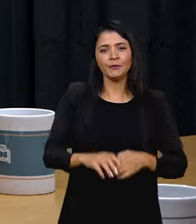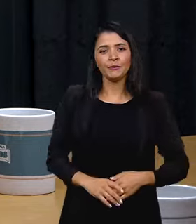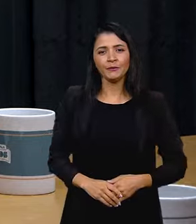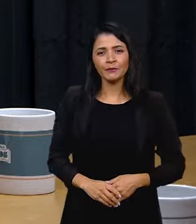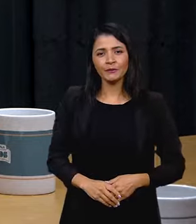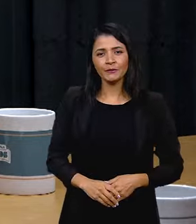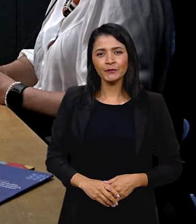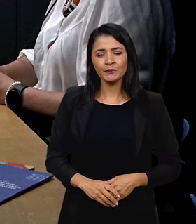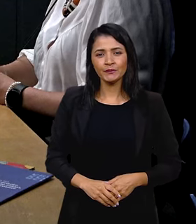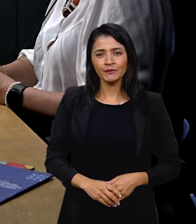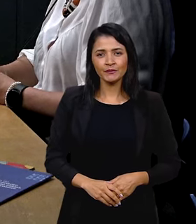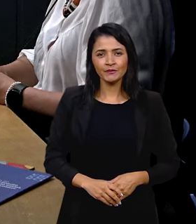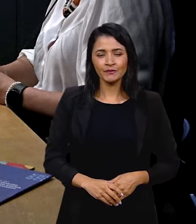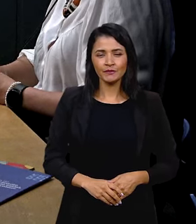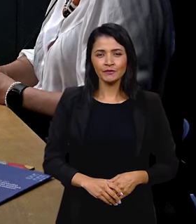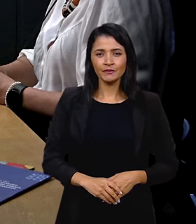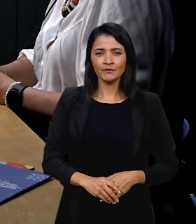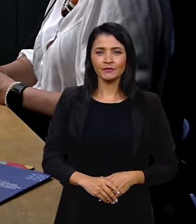sendo